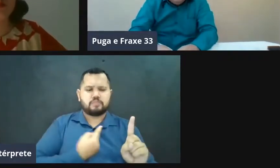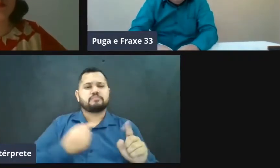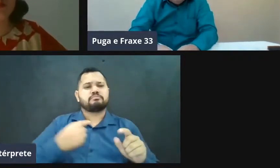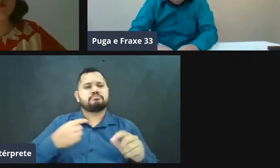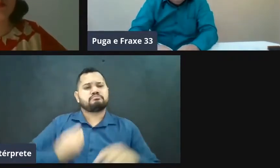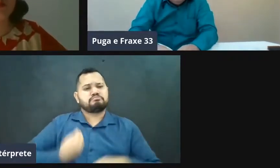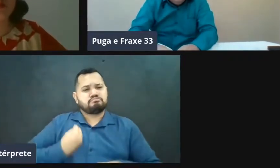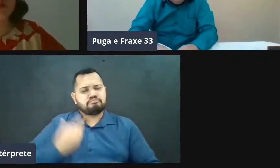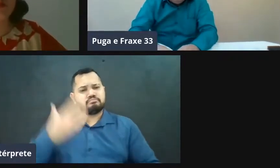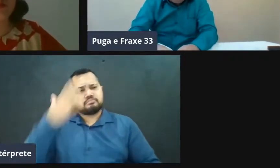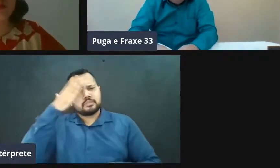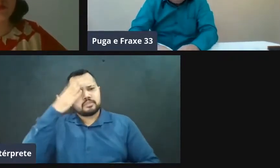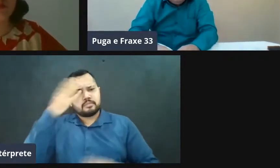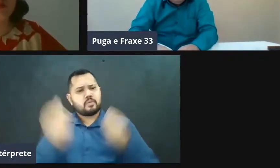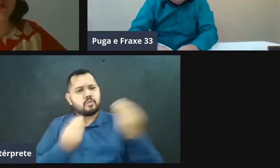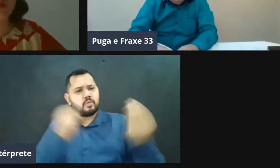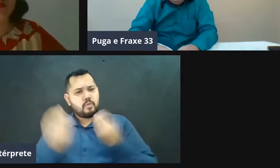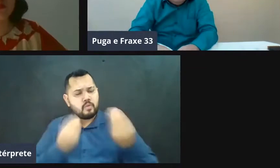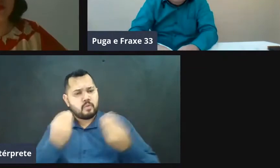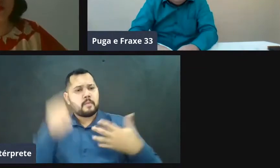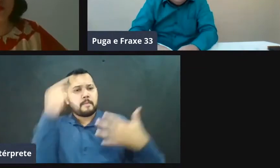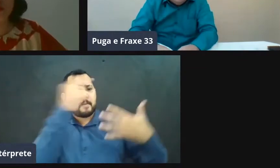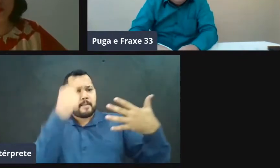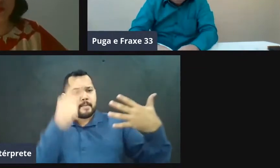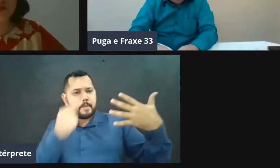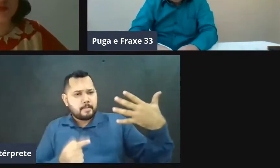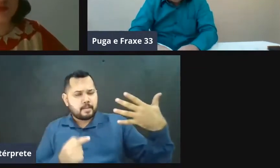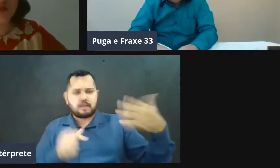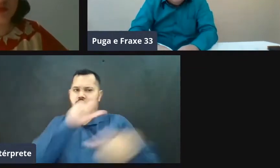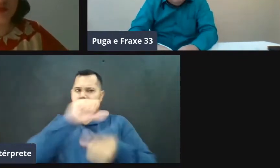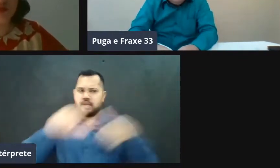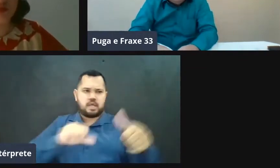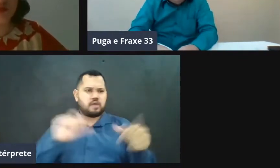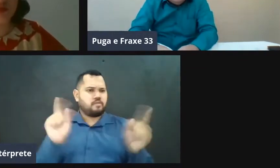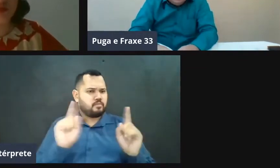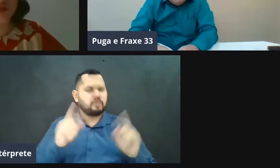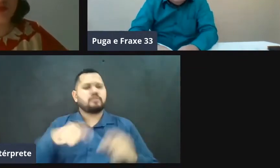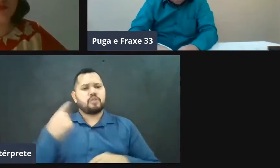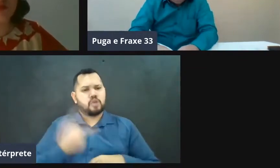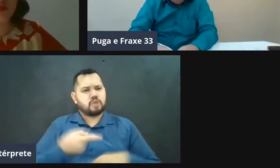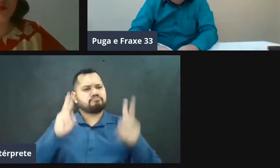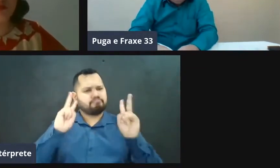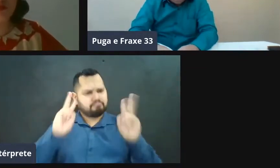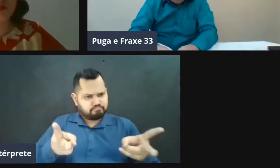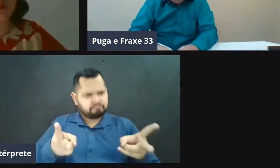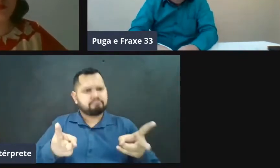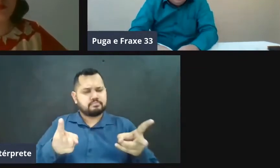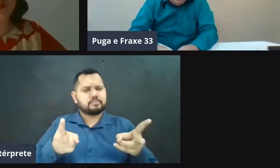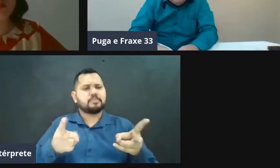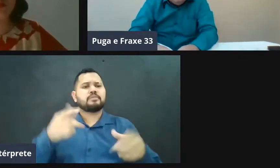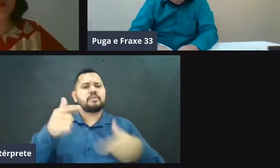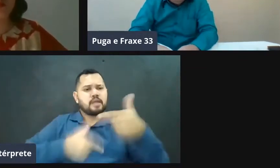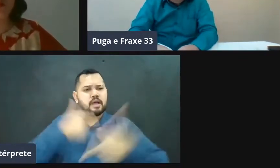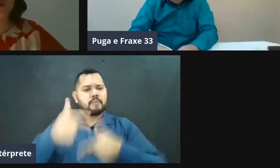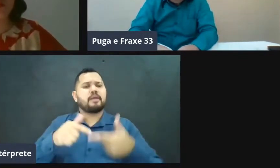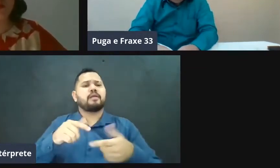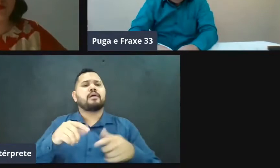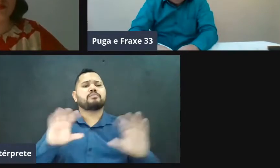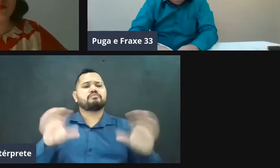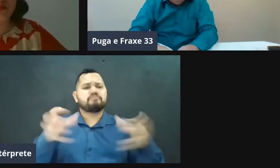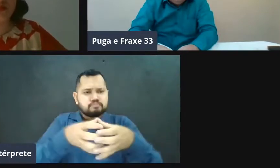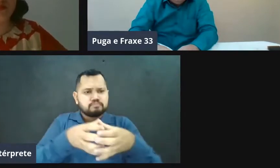agir perante essas questões, ela não vai mudar. Nós vamos sempre trabalhar da forma colegiada, da